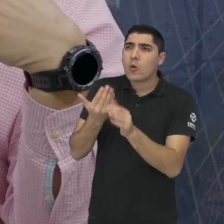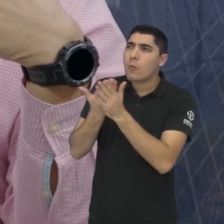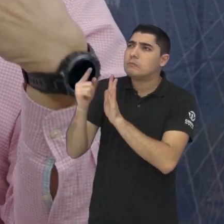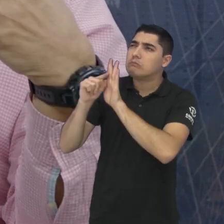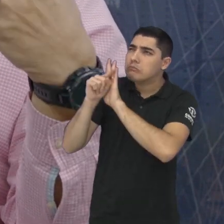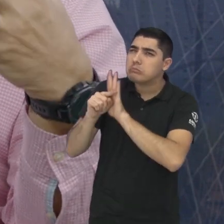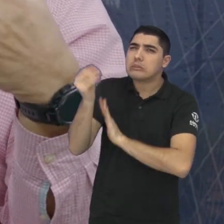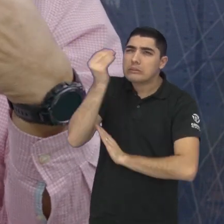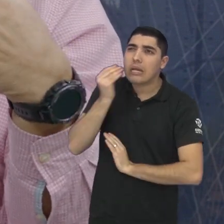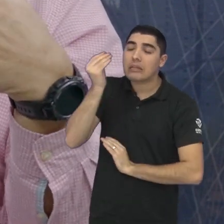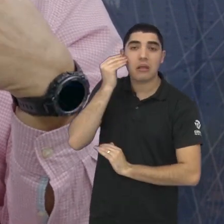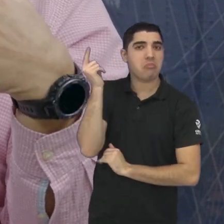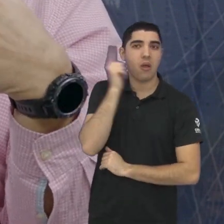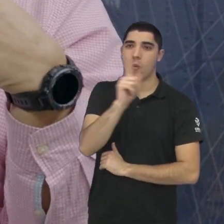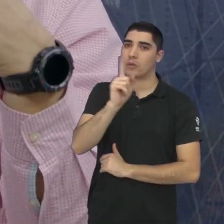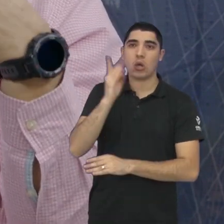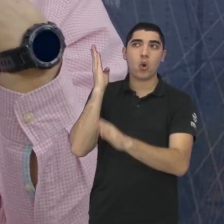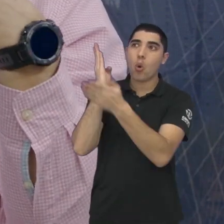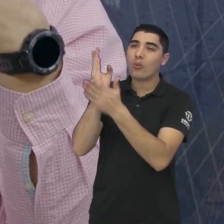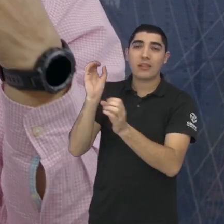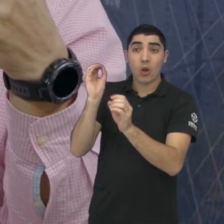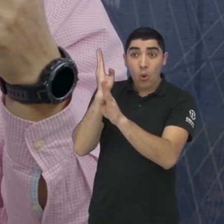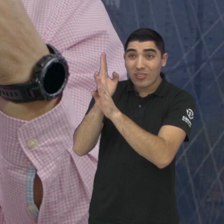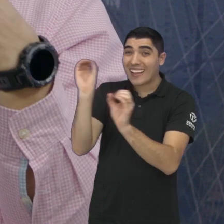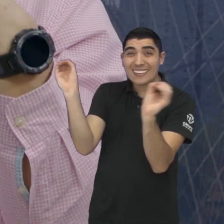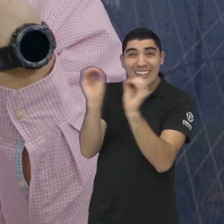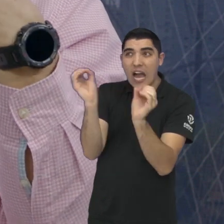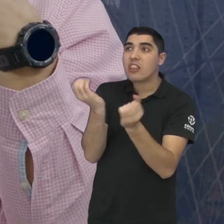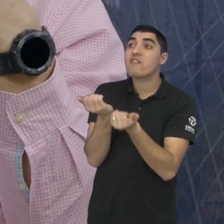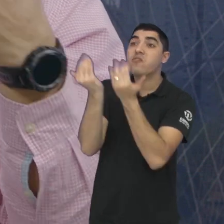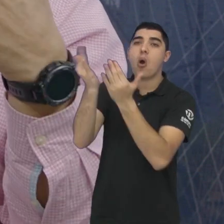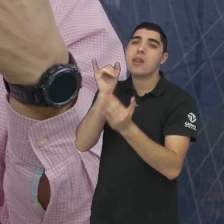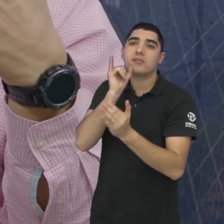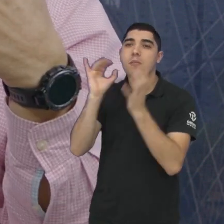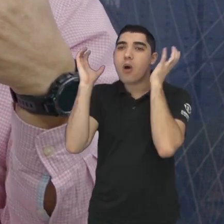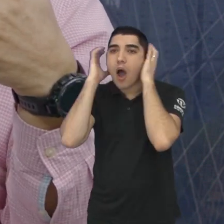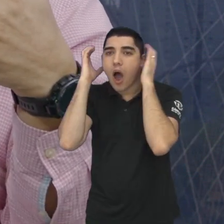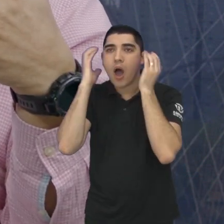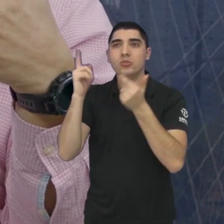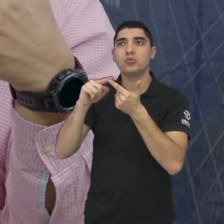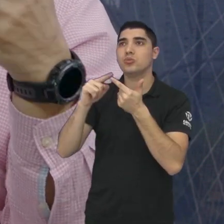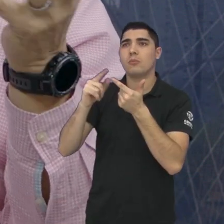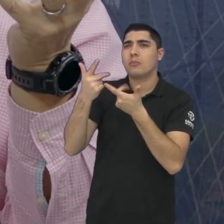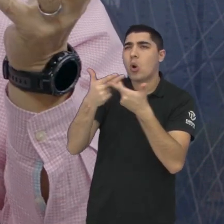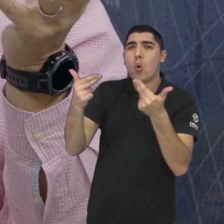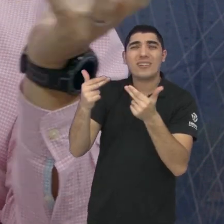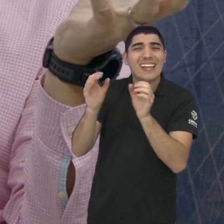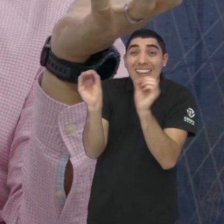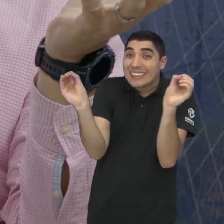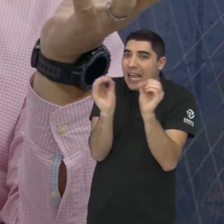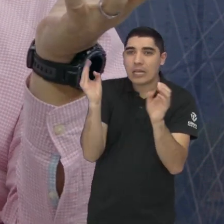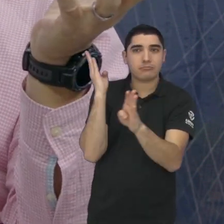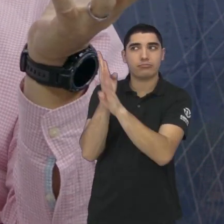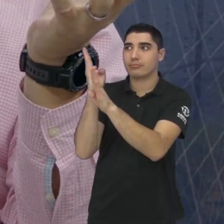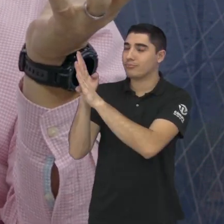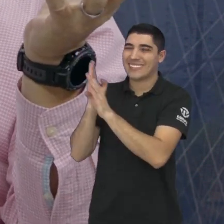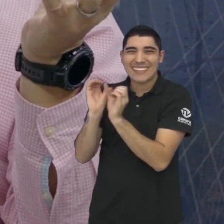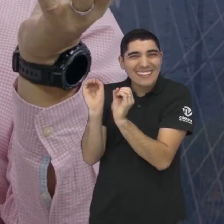não identificou nenhum sinal inteligente de rádio, alguma comunicação não natural. Isso a gente não